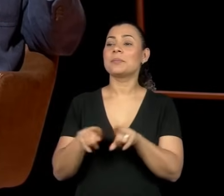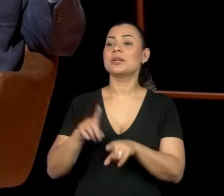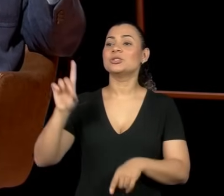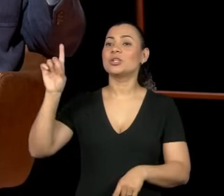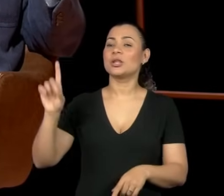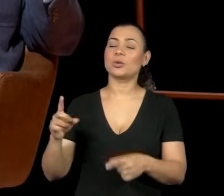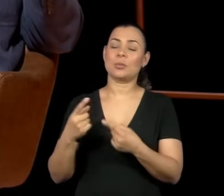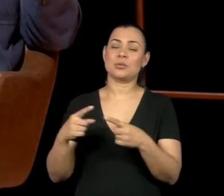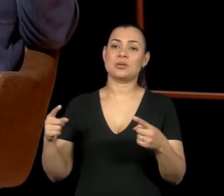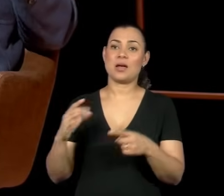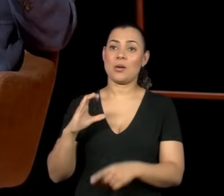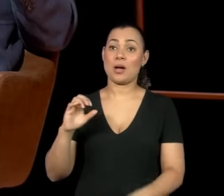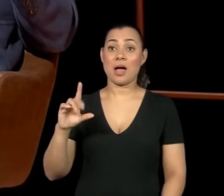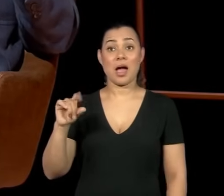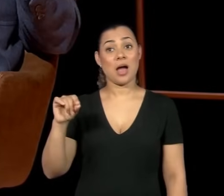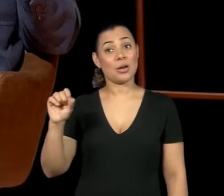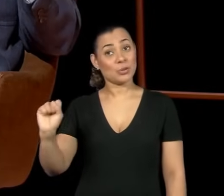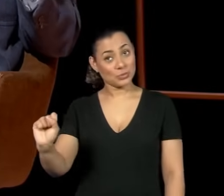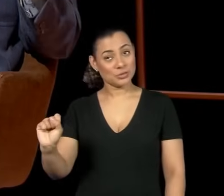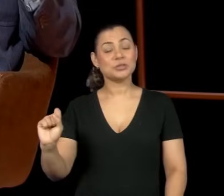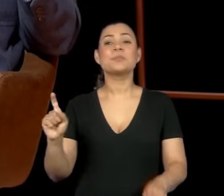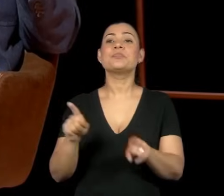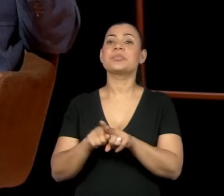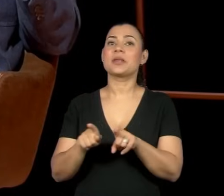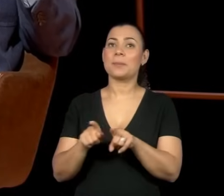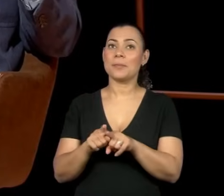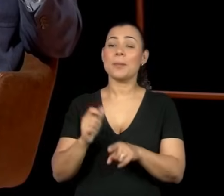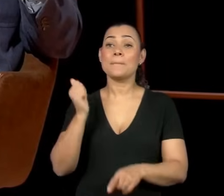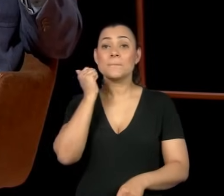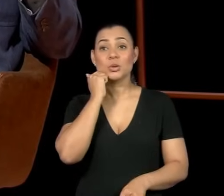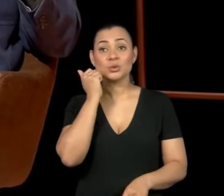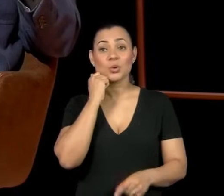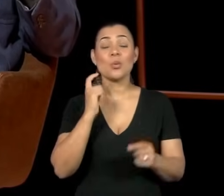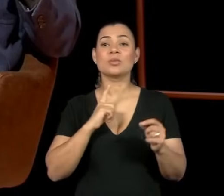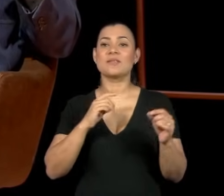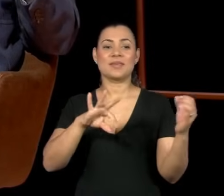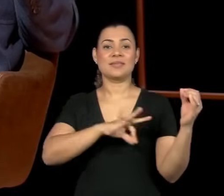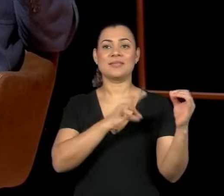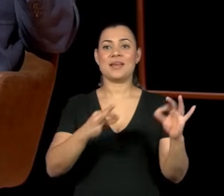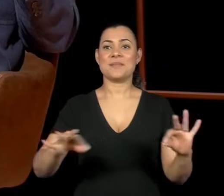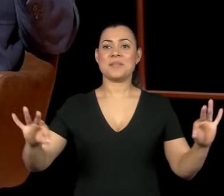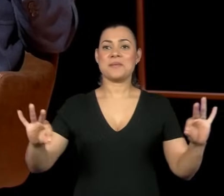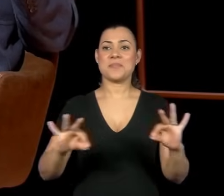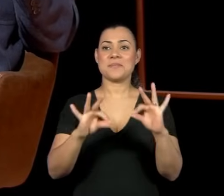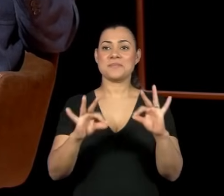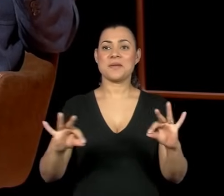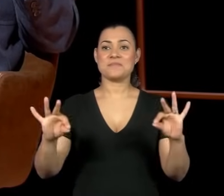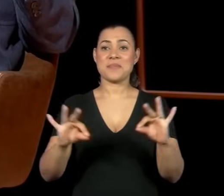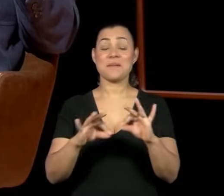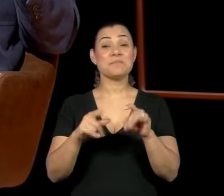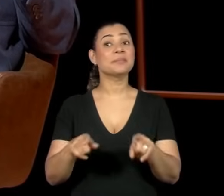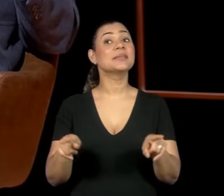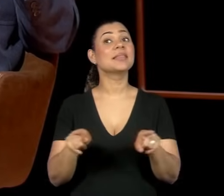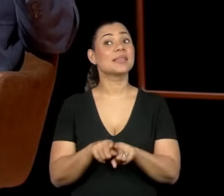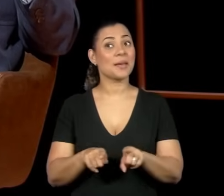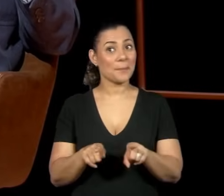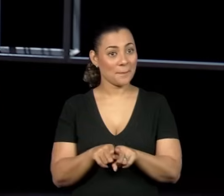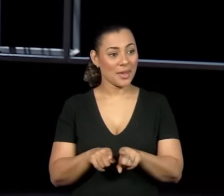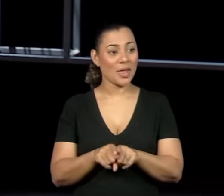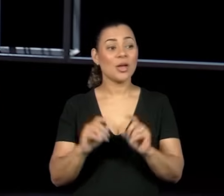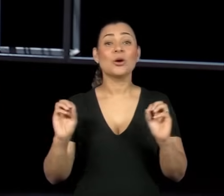musical, Carlos Bono. Fiz em Moscou com a Orquestra Sinfônica. Fizemos